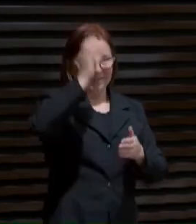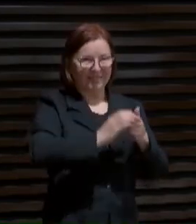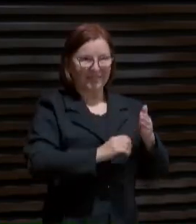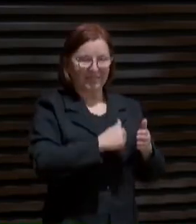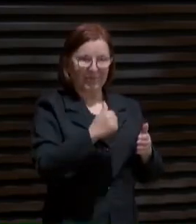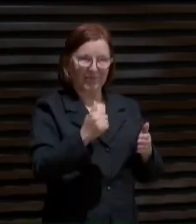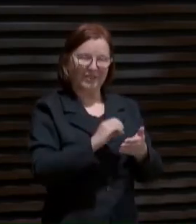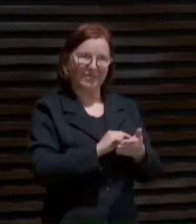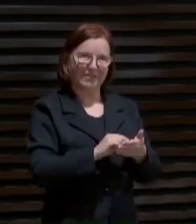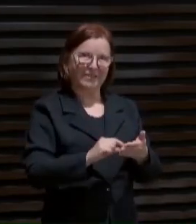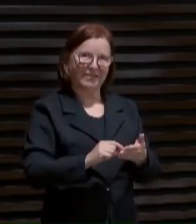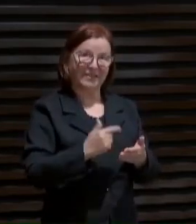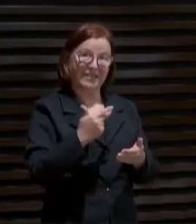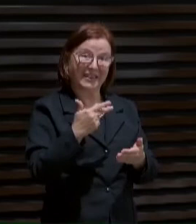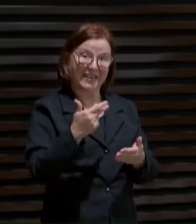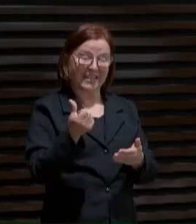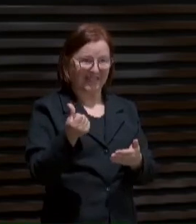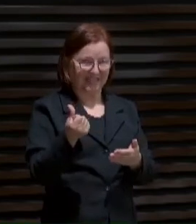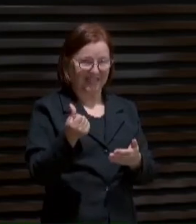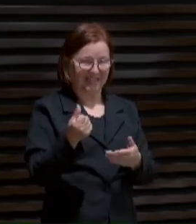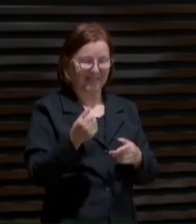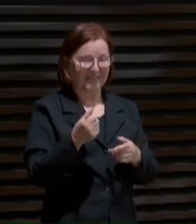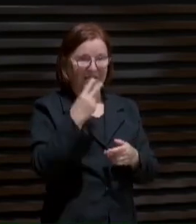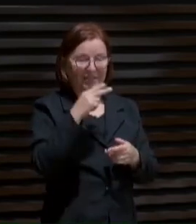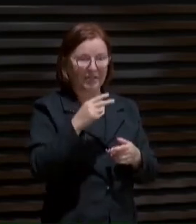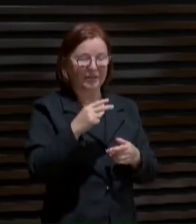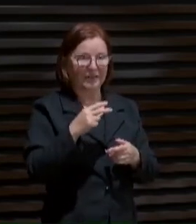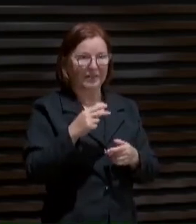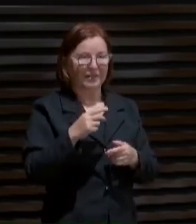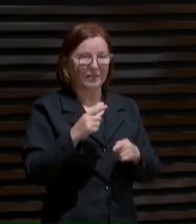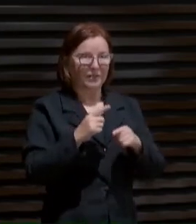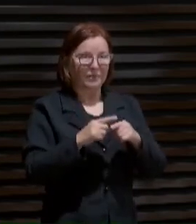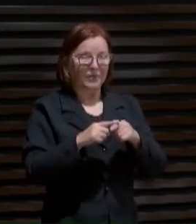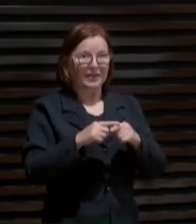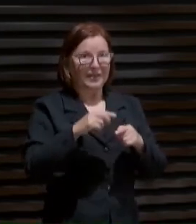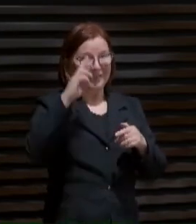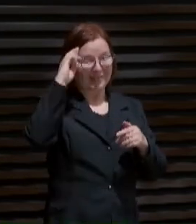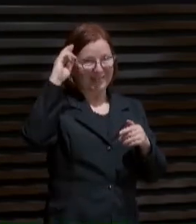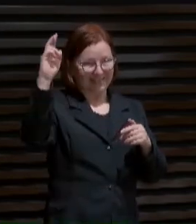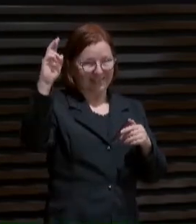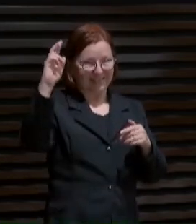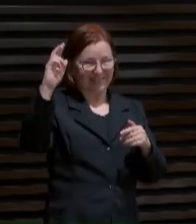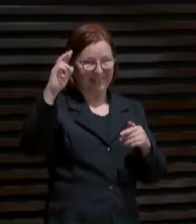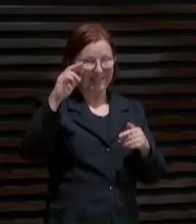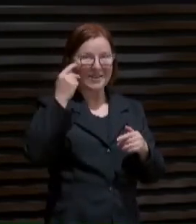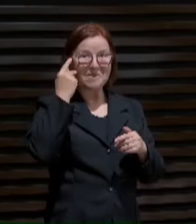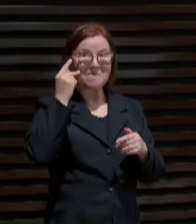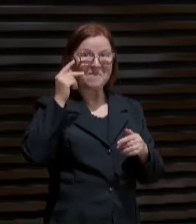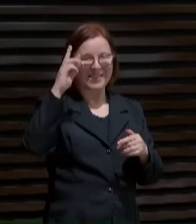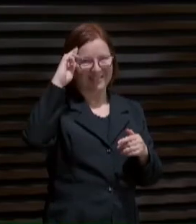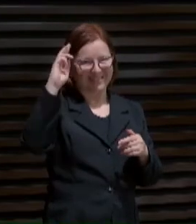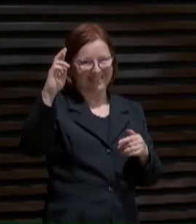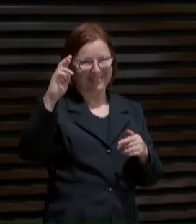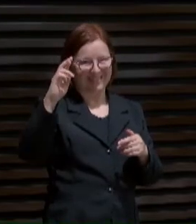onde Lemos que porque dele por meio dele e para Ele são todas as coisas a ele pois a glória eternamente